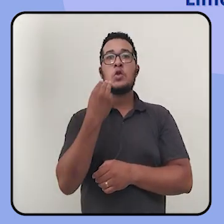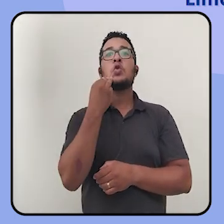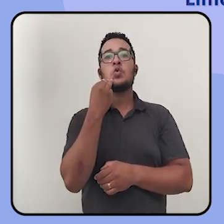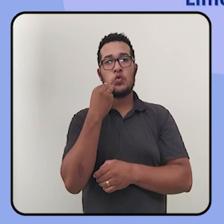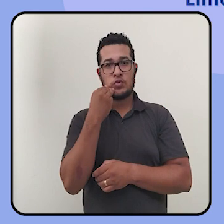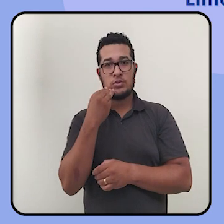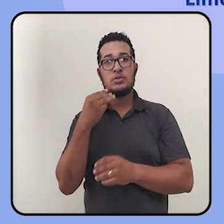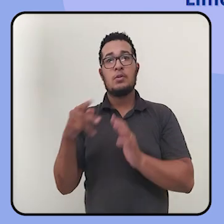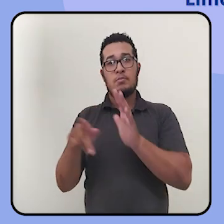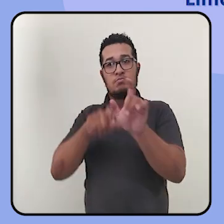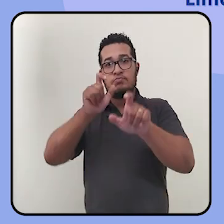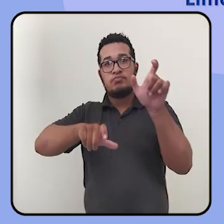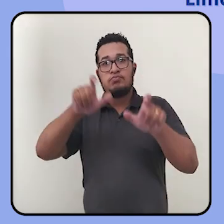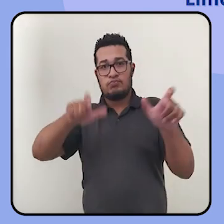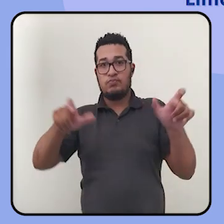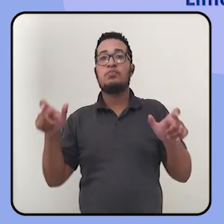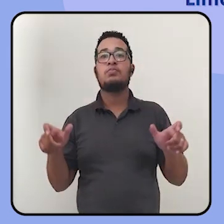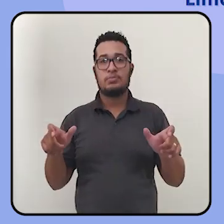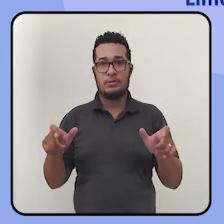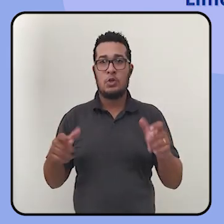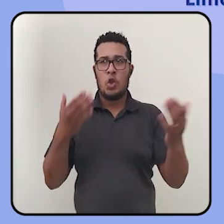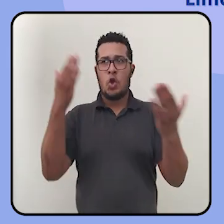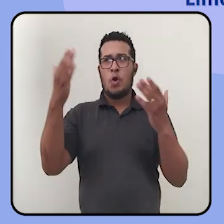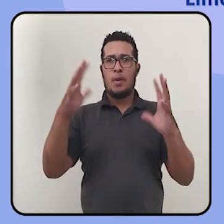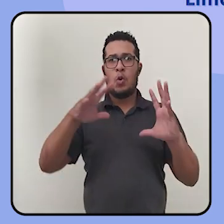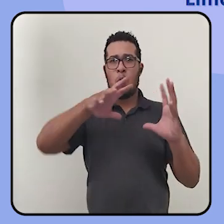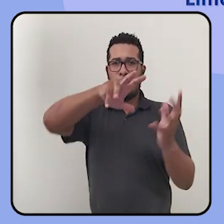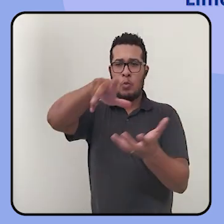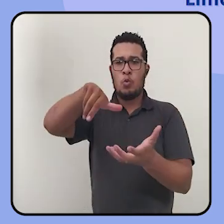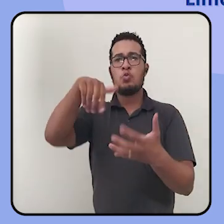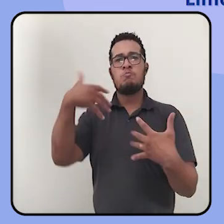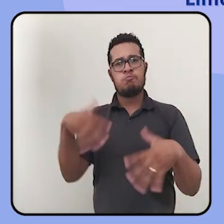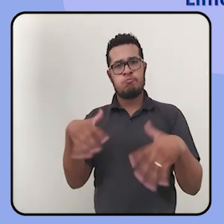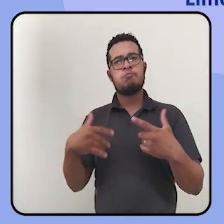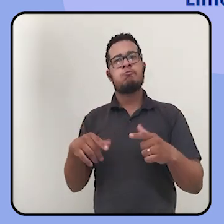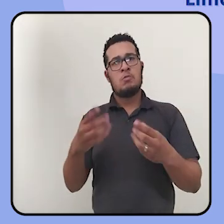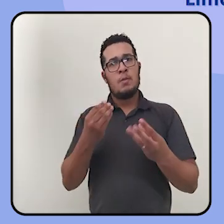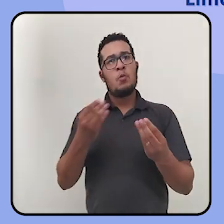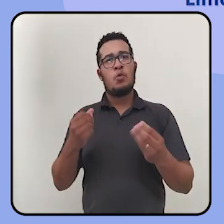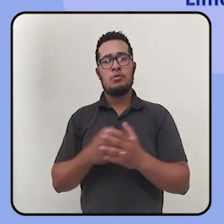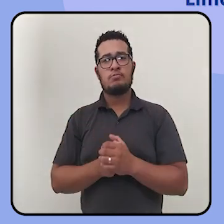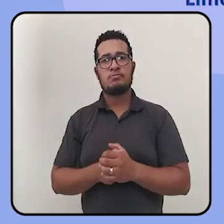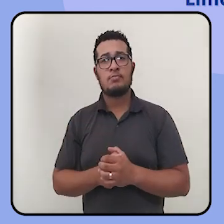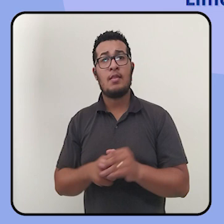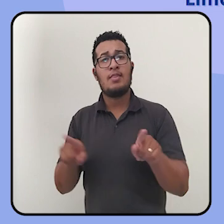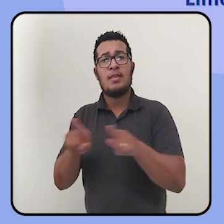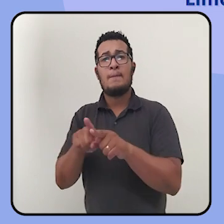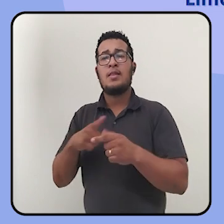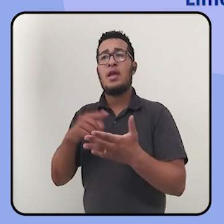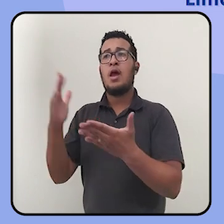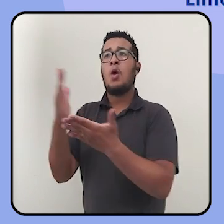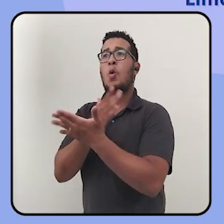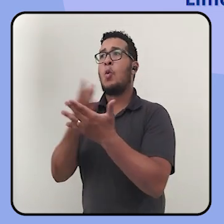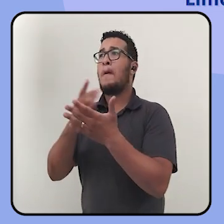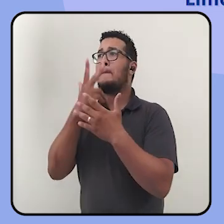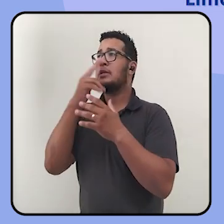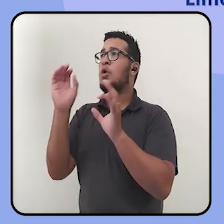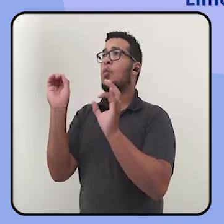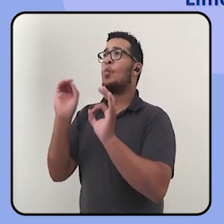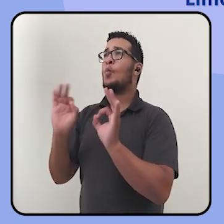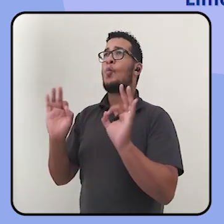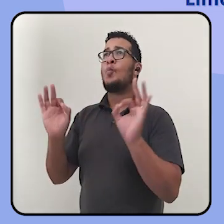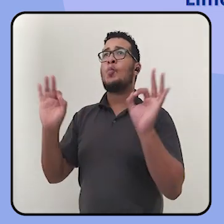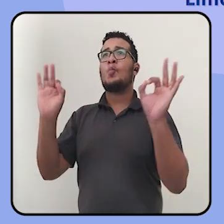Rio Jucu. Temos também sítios arqueológicos em Caieiras Velhas, Pau-Brasil, Comboios, nos municípios de